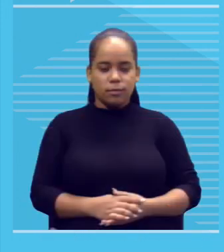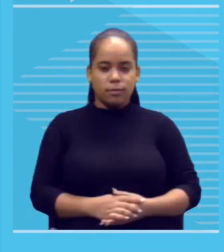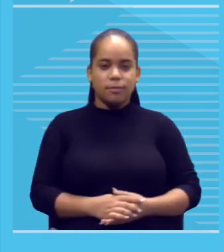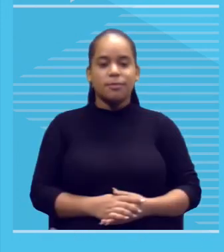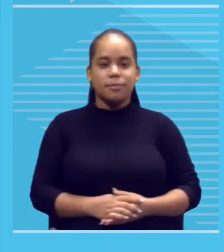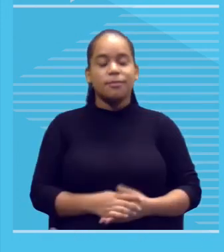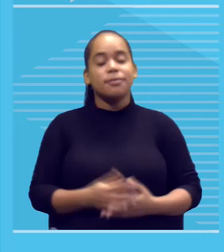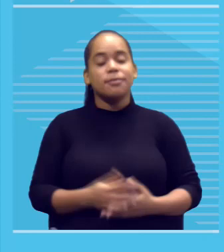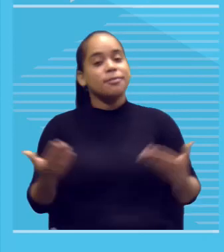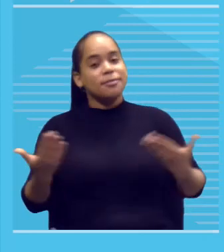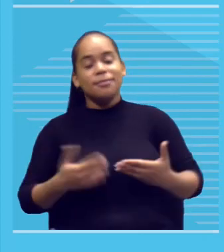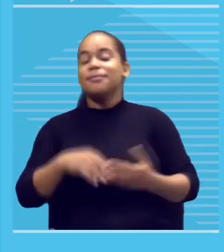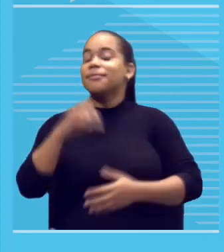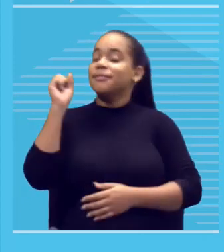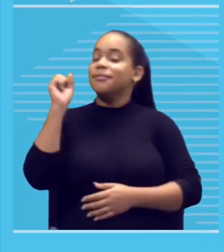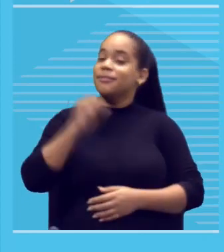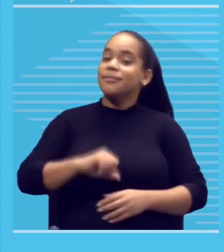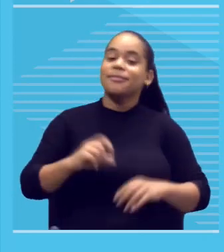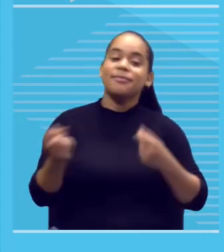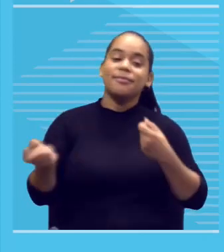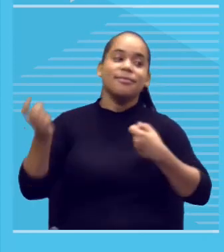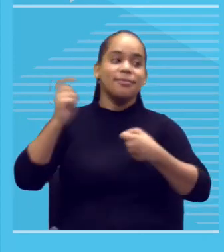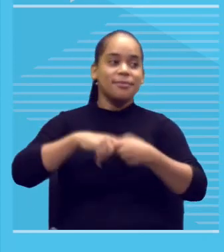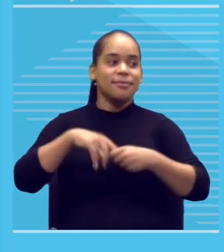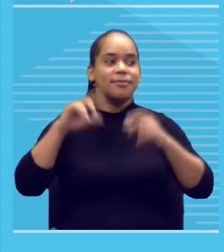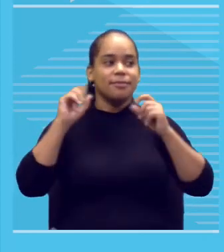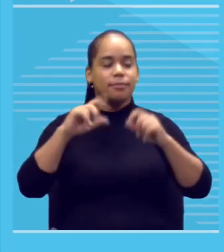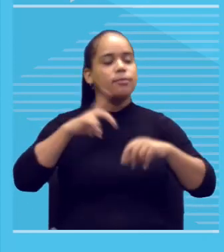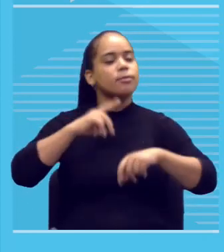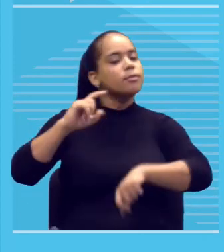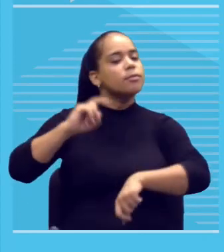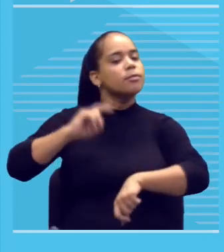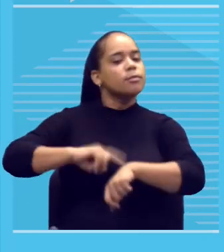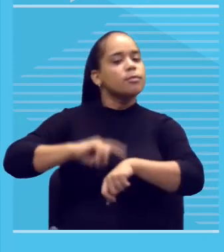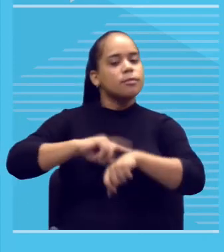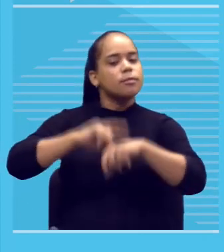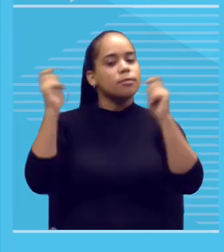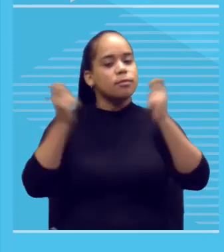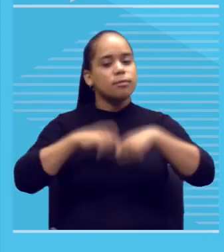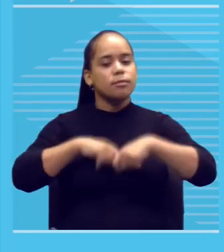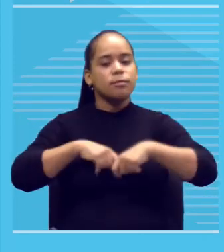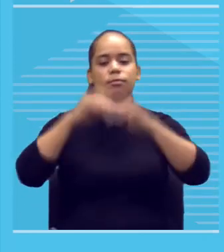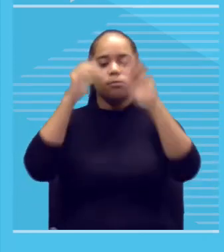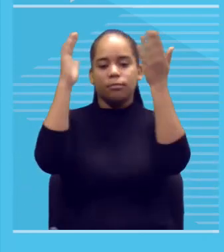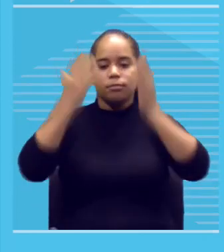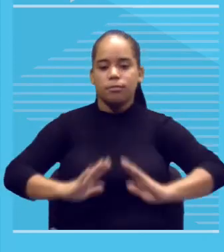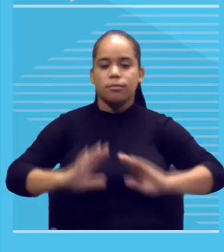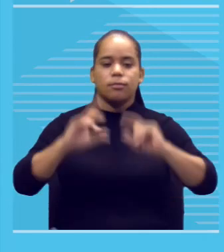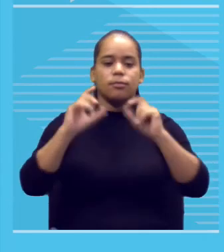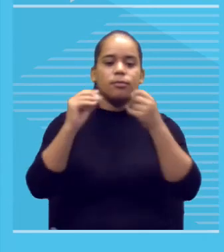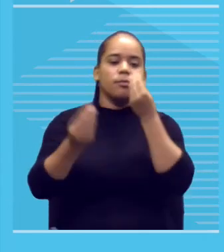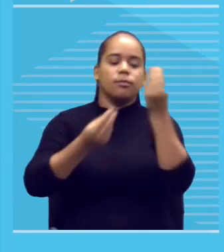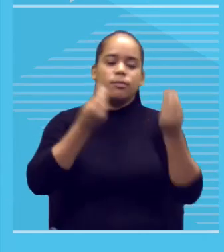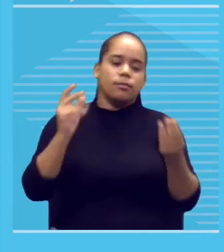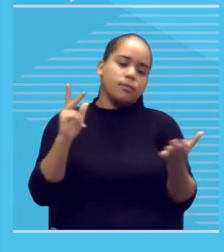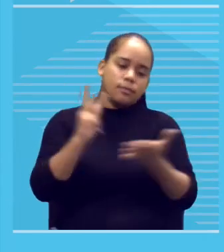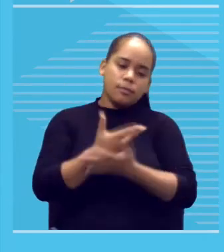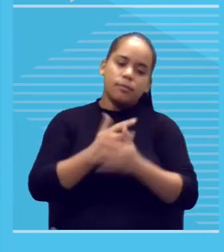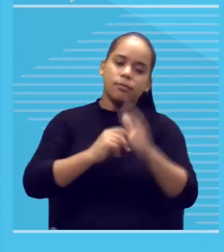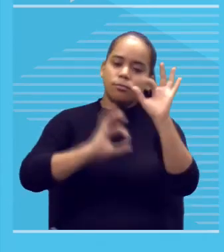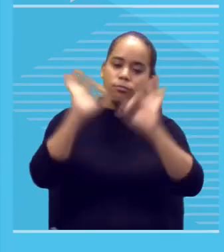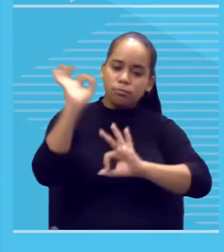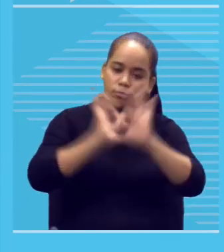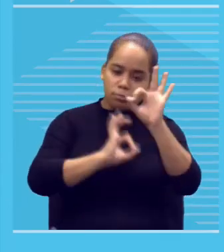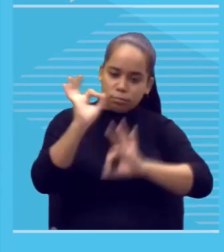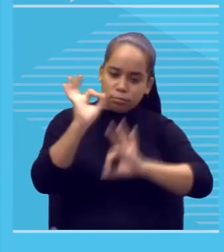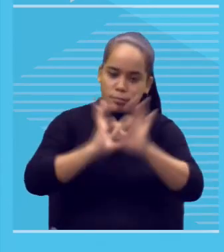Agora sim beleza voltamos galerinha deixei um tempo né para você analisar aqui como foi que a gente montou